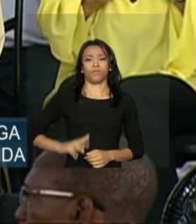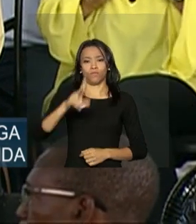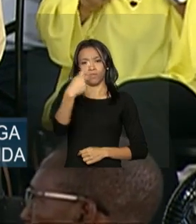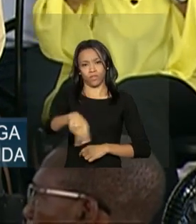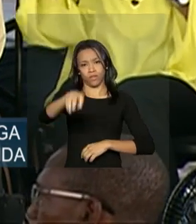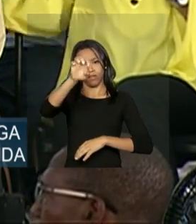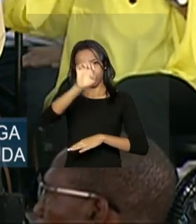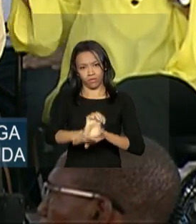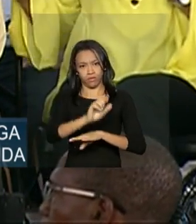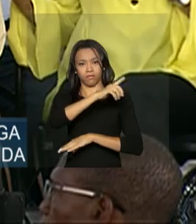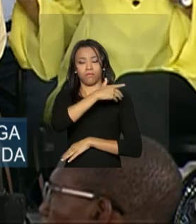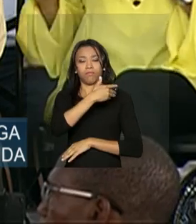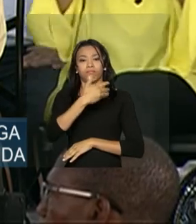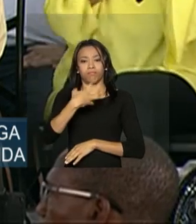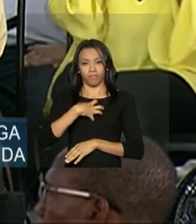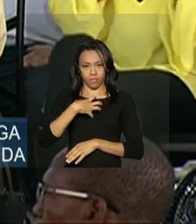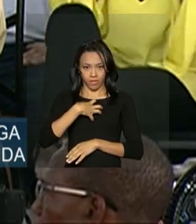senhora Zonita Brasil.